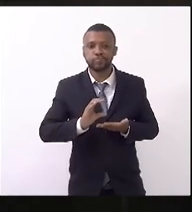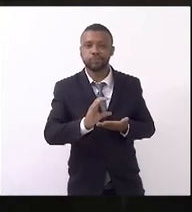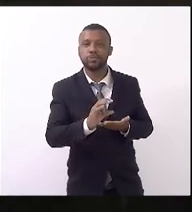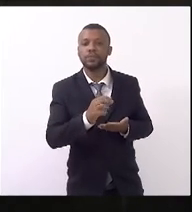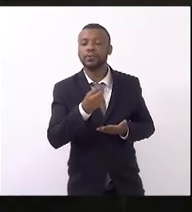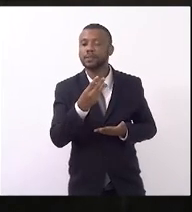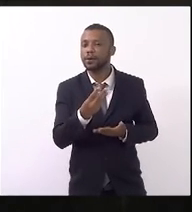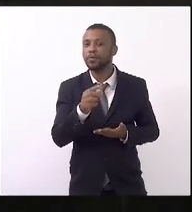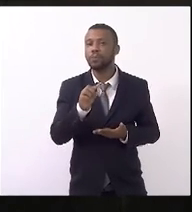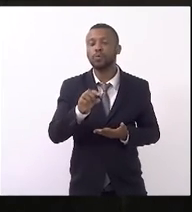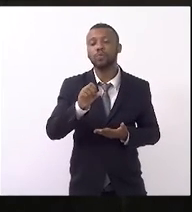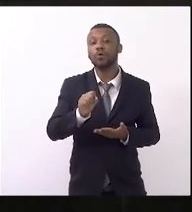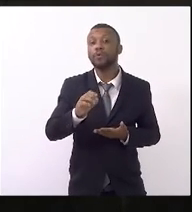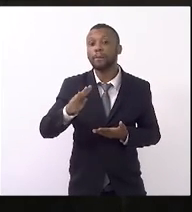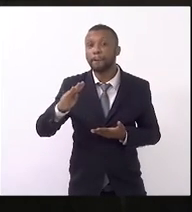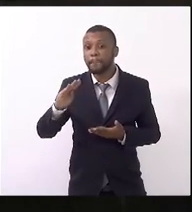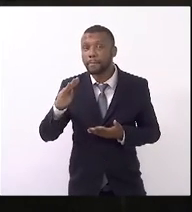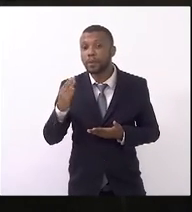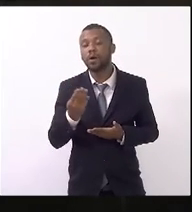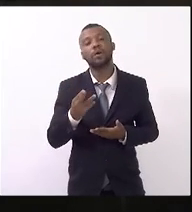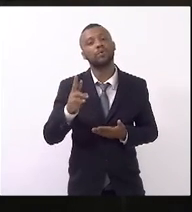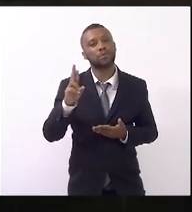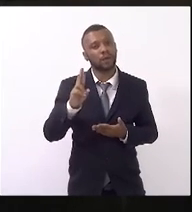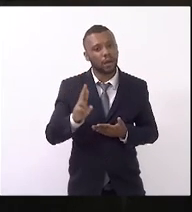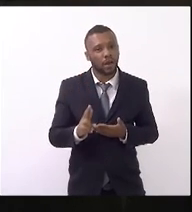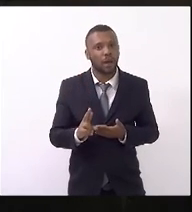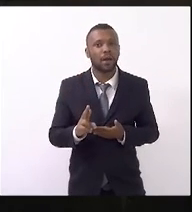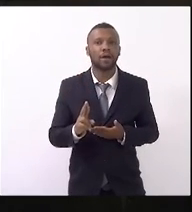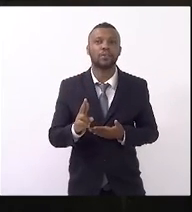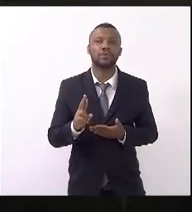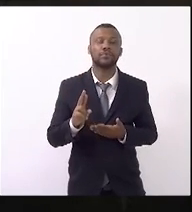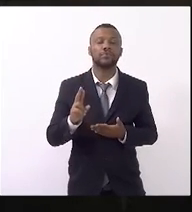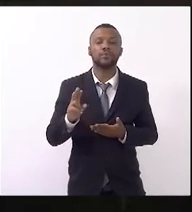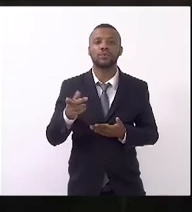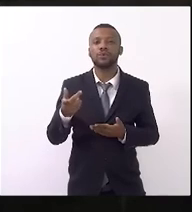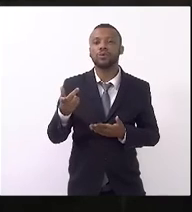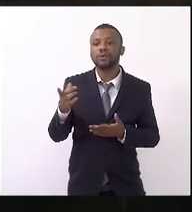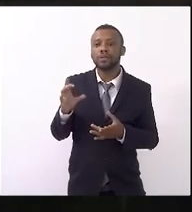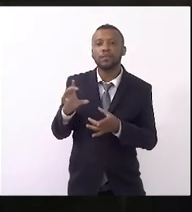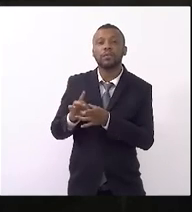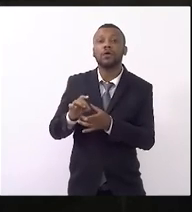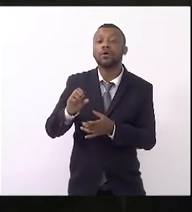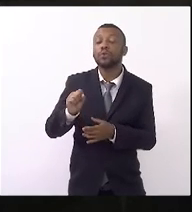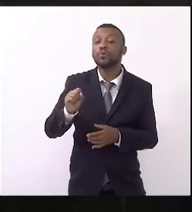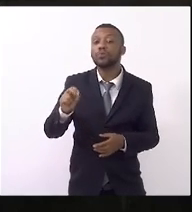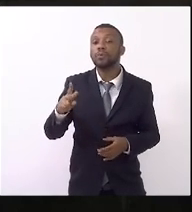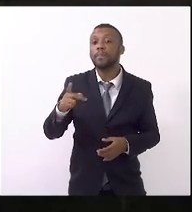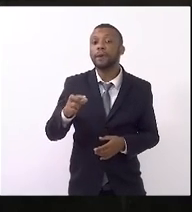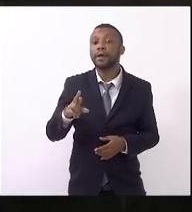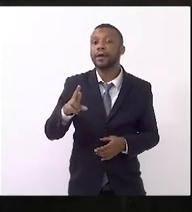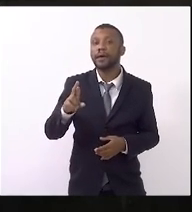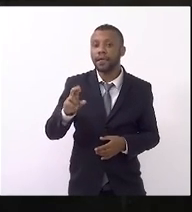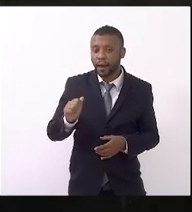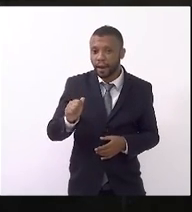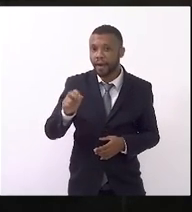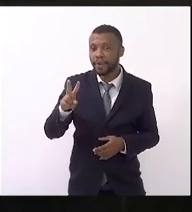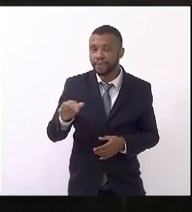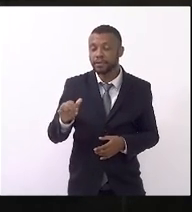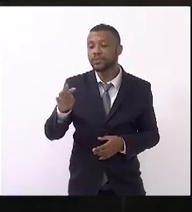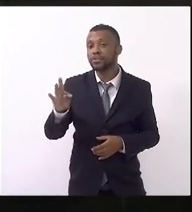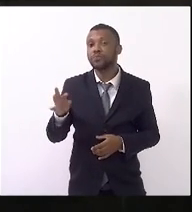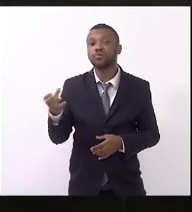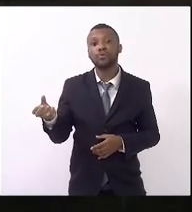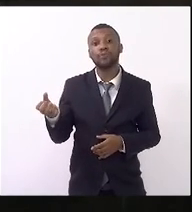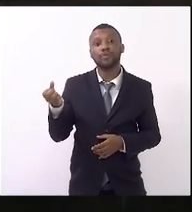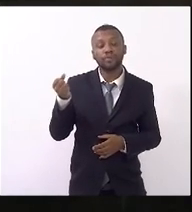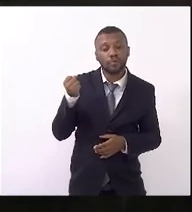3,8 bilhões de reais oriundos do superávit do Fundo Nacional de Cultura. Portanto,